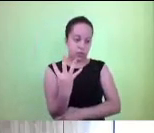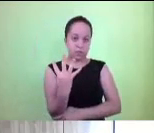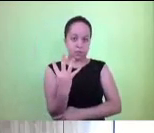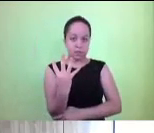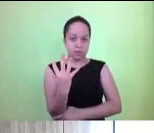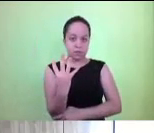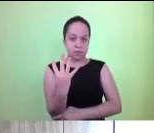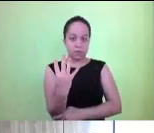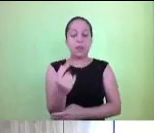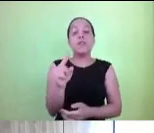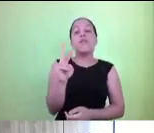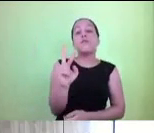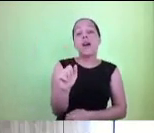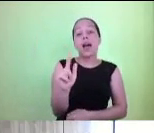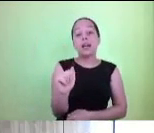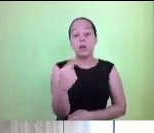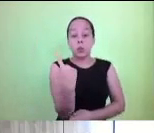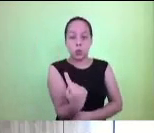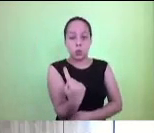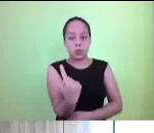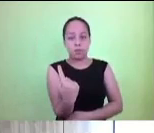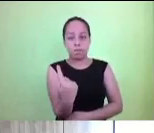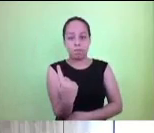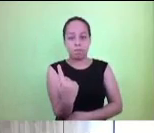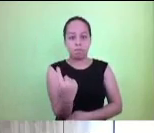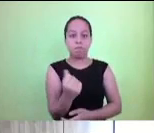Número de vagas, 1.